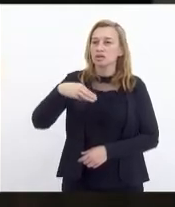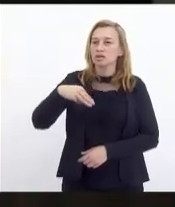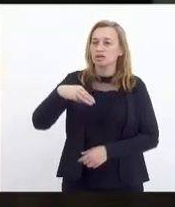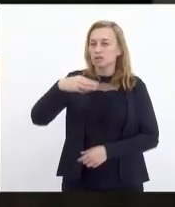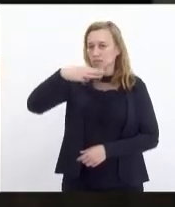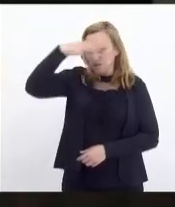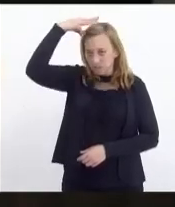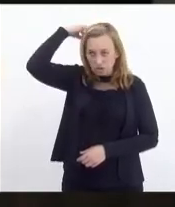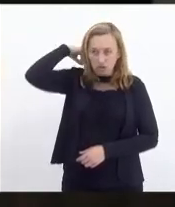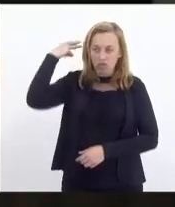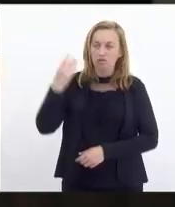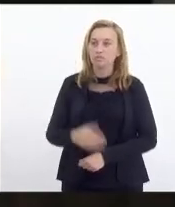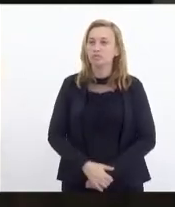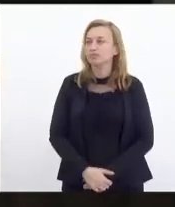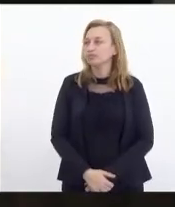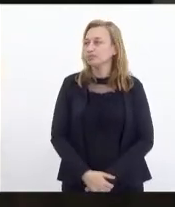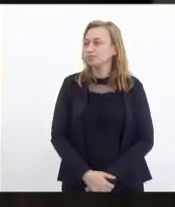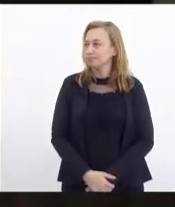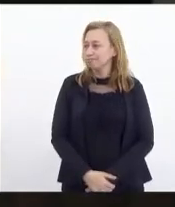Pacheco.